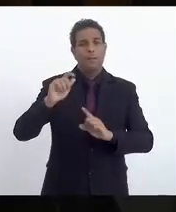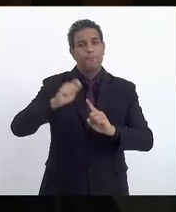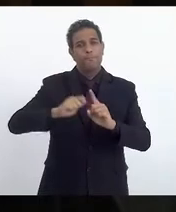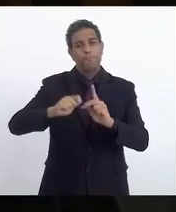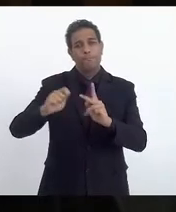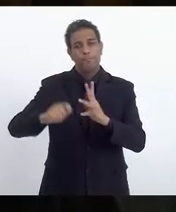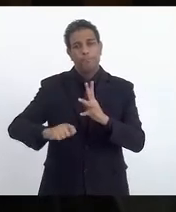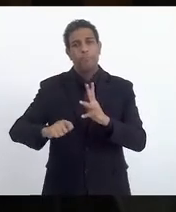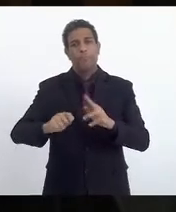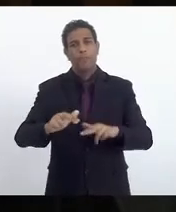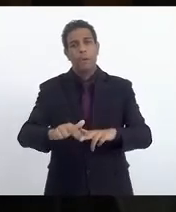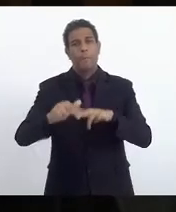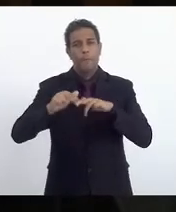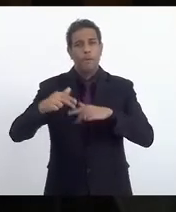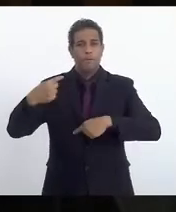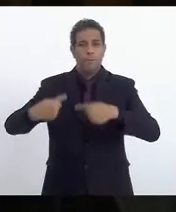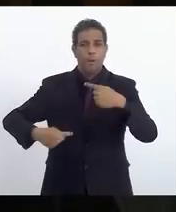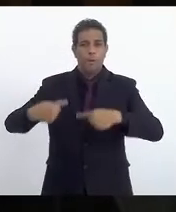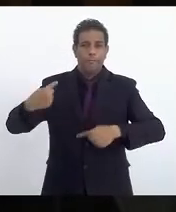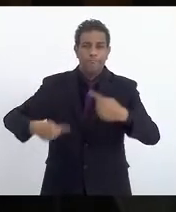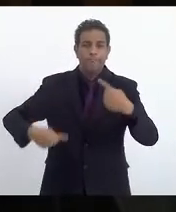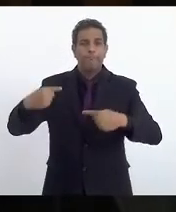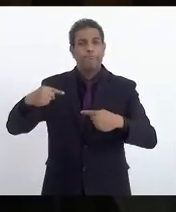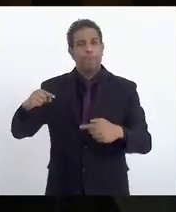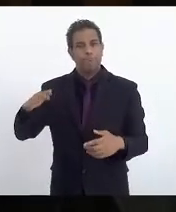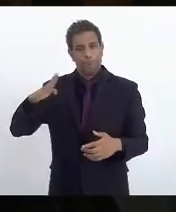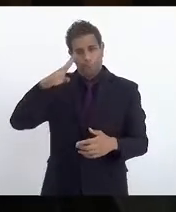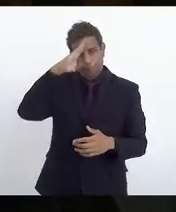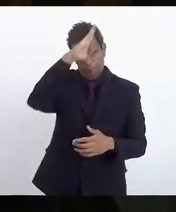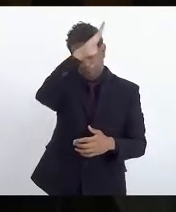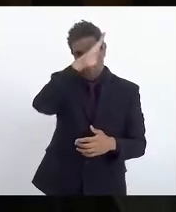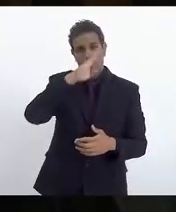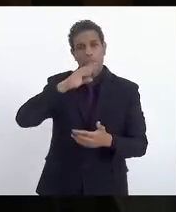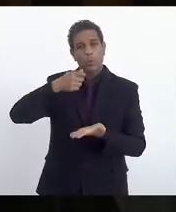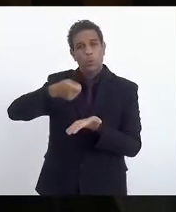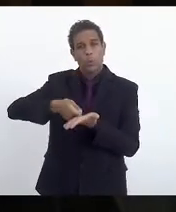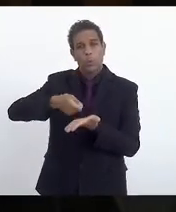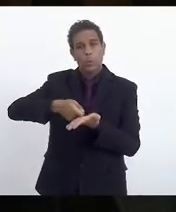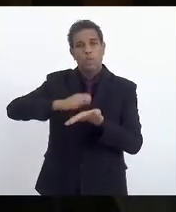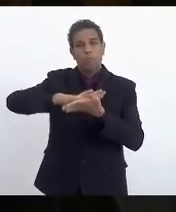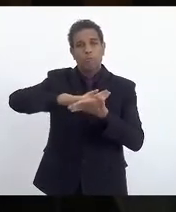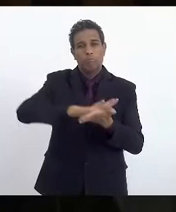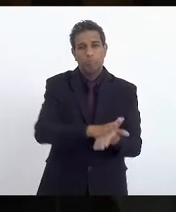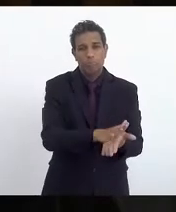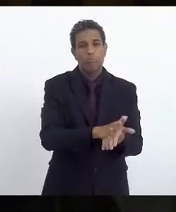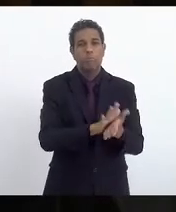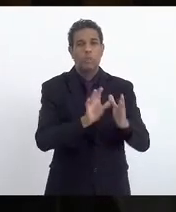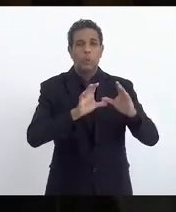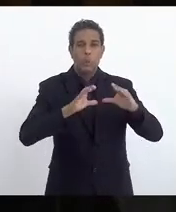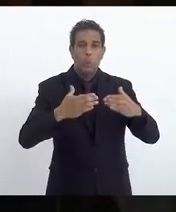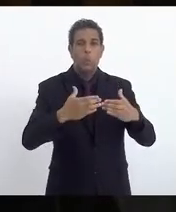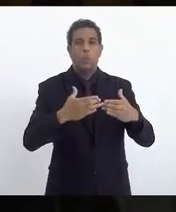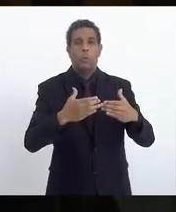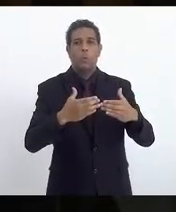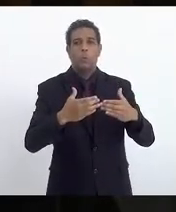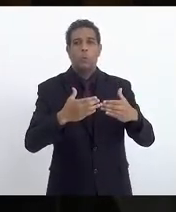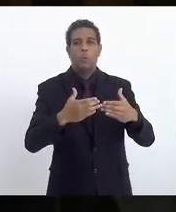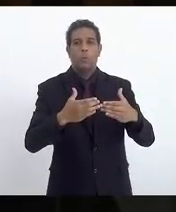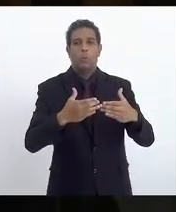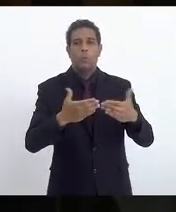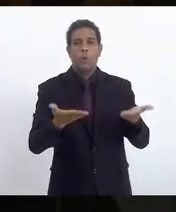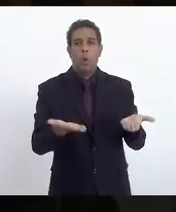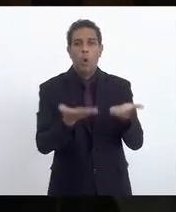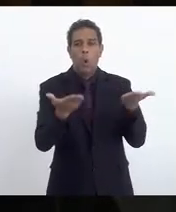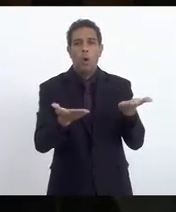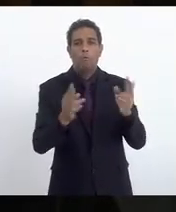fruto de uma política do governo bolsonaro que massacra o preço do gás